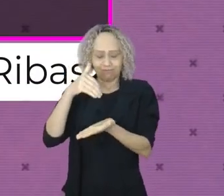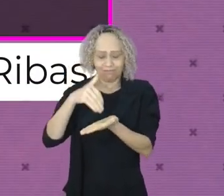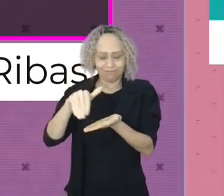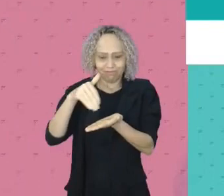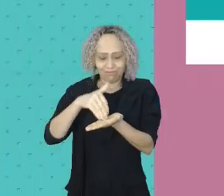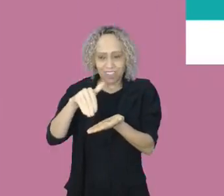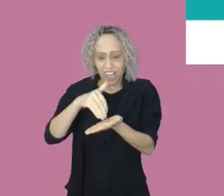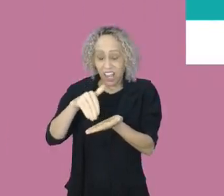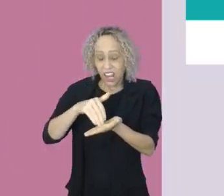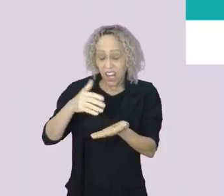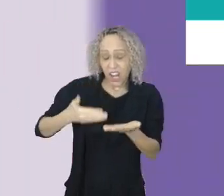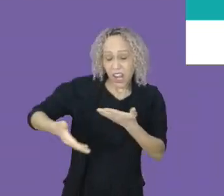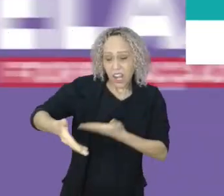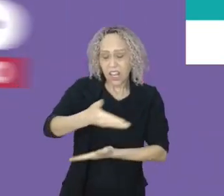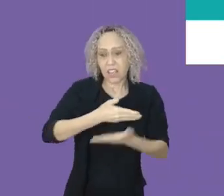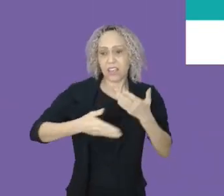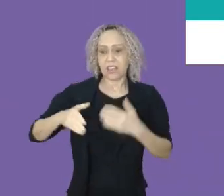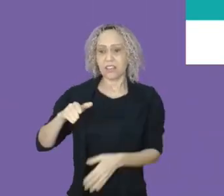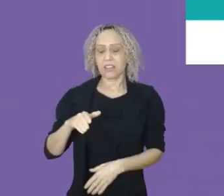Lésbicas, Léo Ribas.